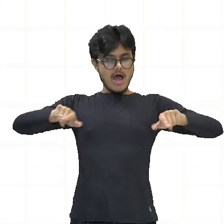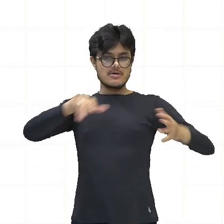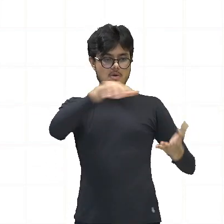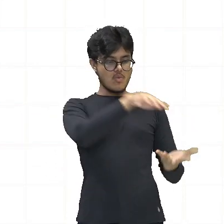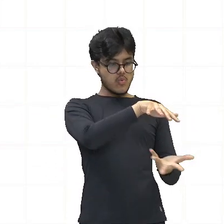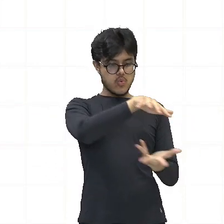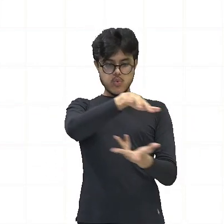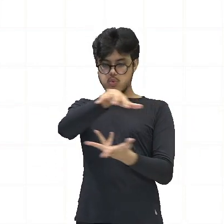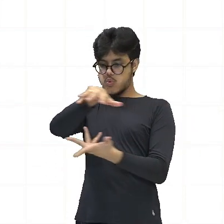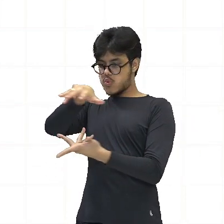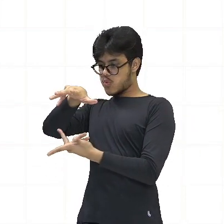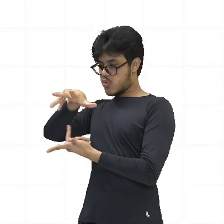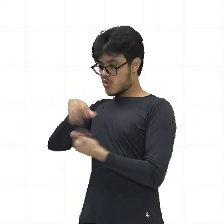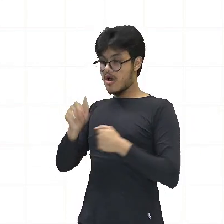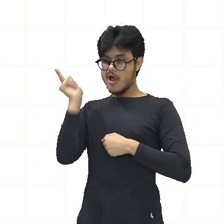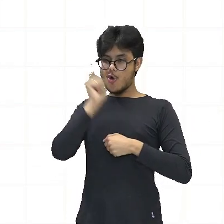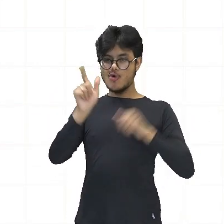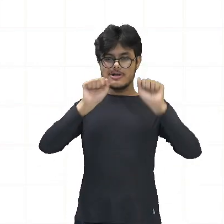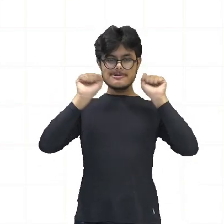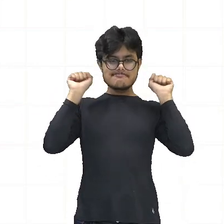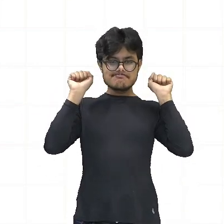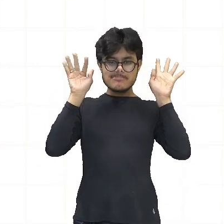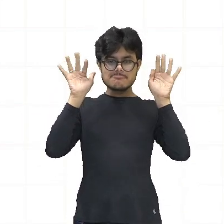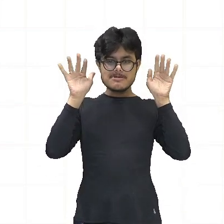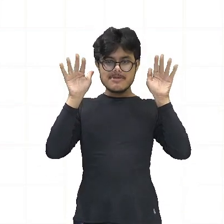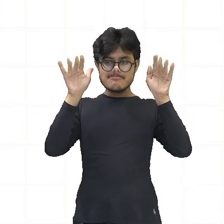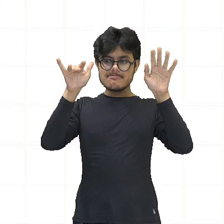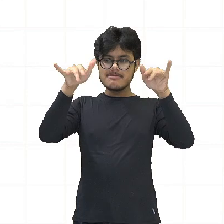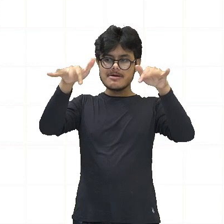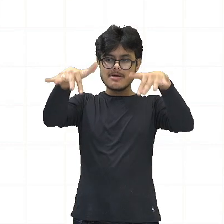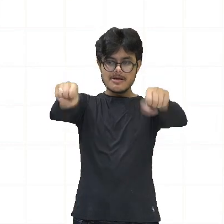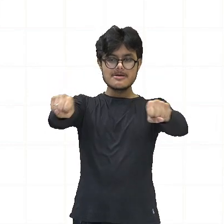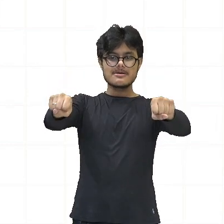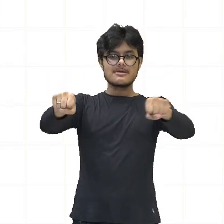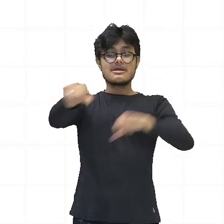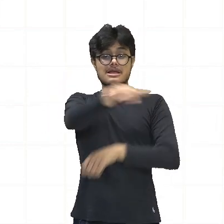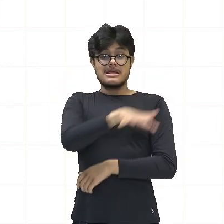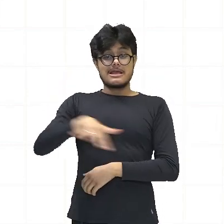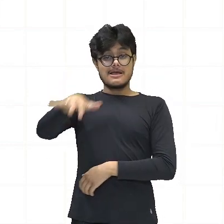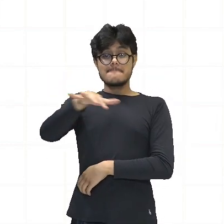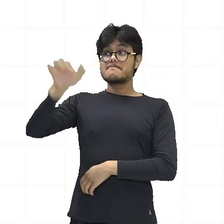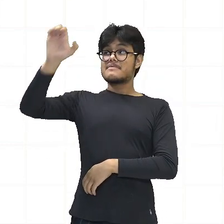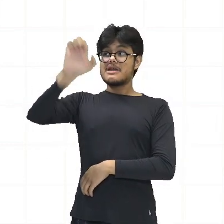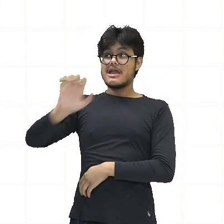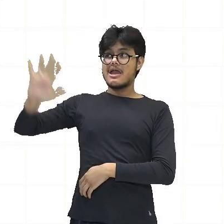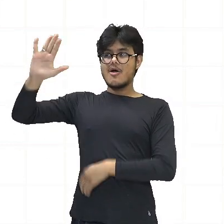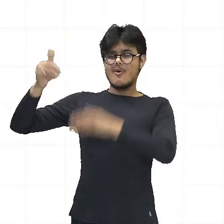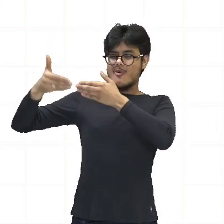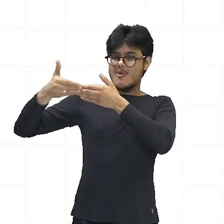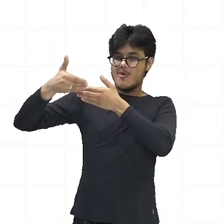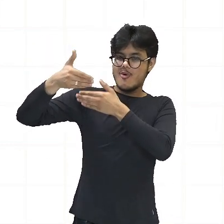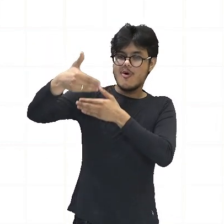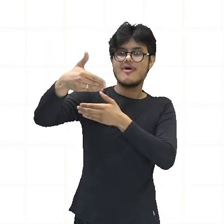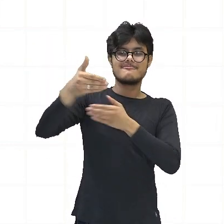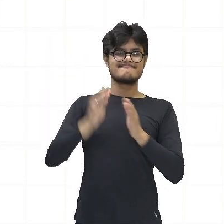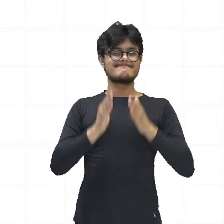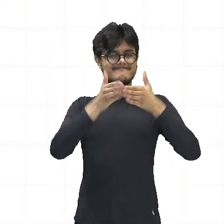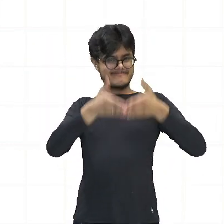elas foram conquistadas pelas potências europeias na fase inicial da